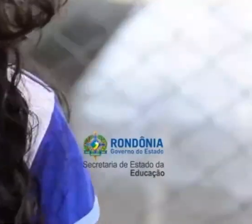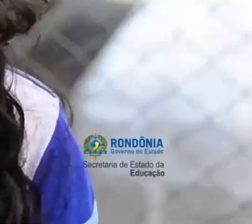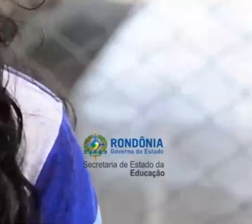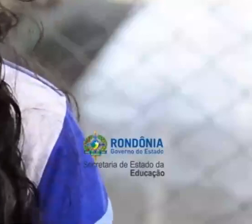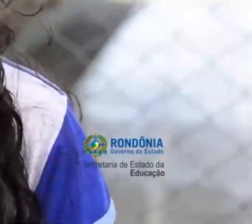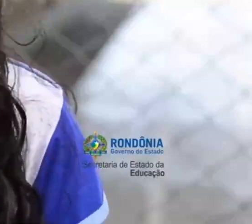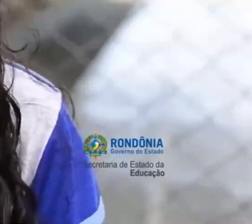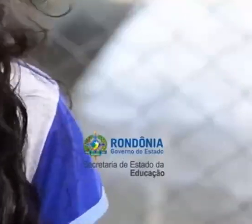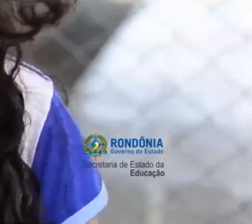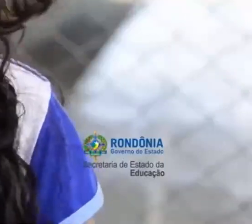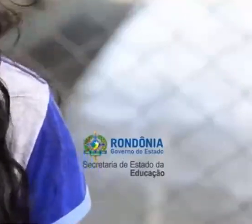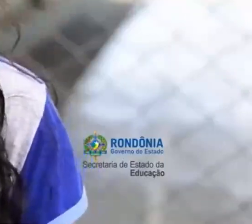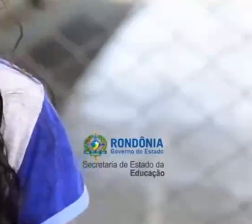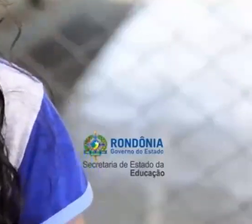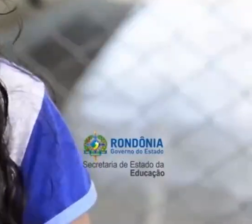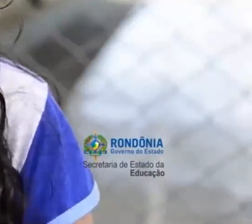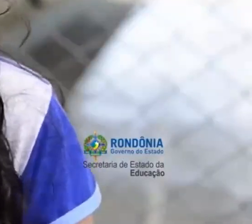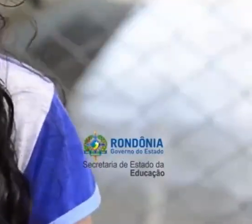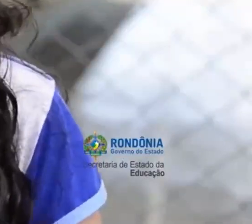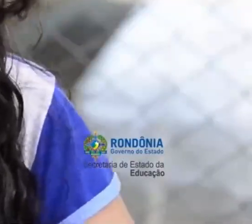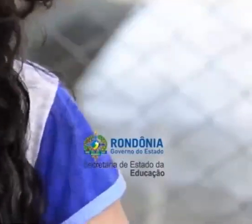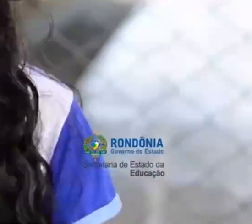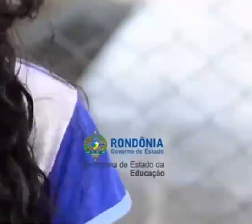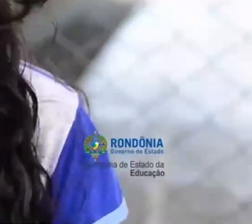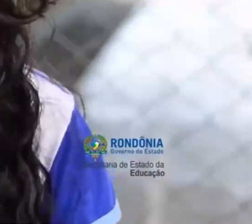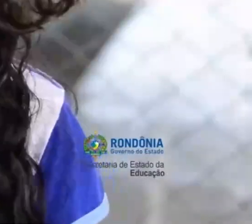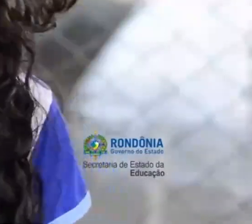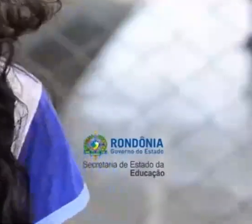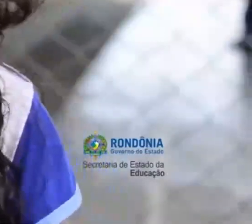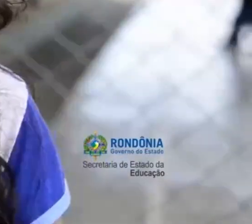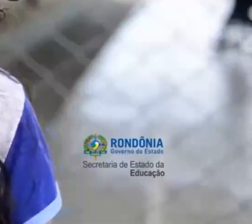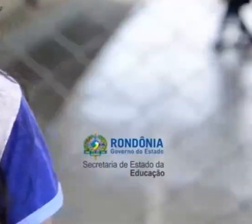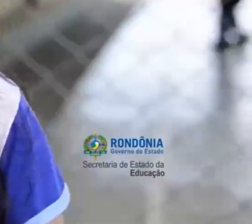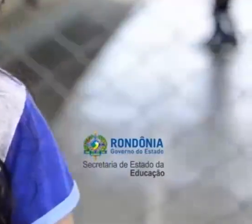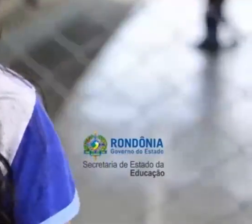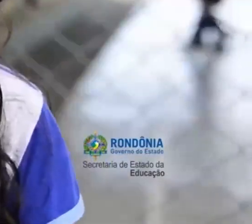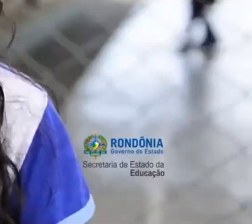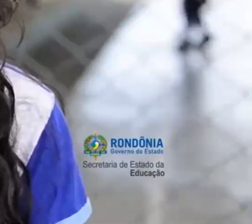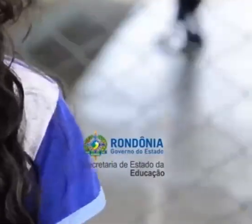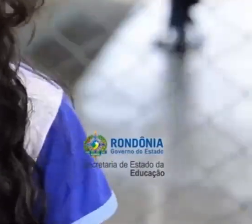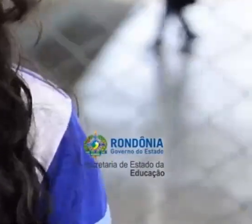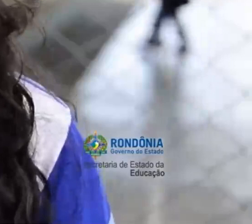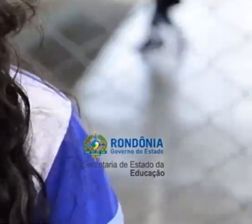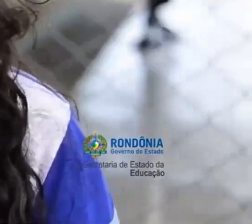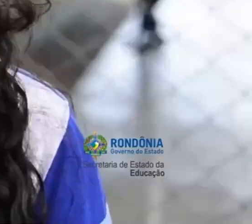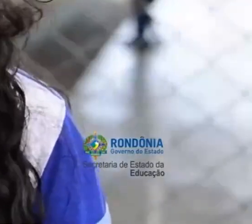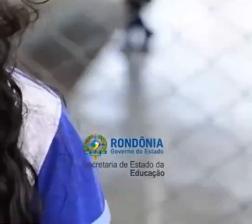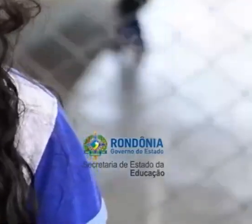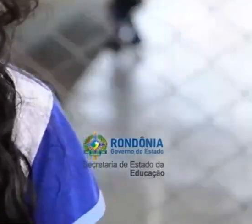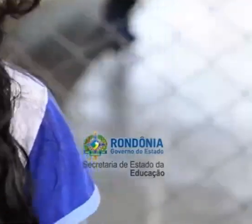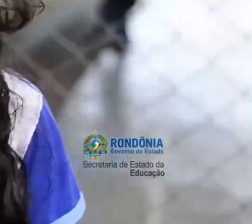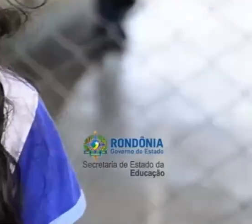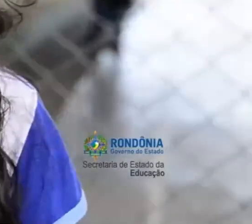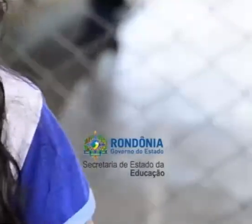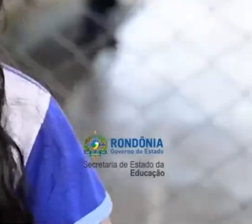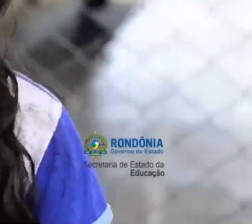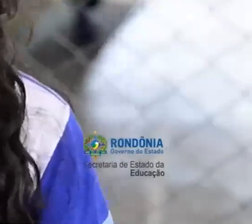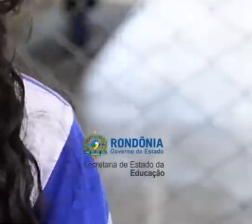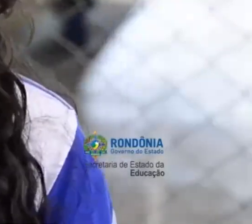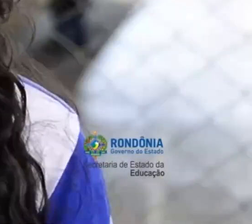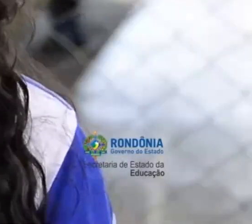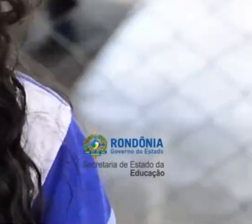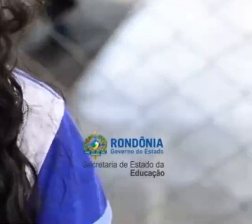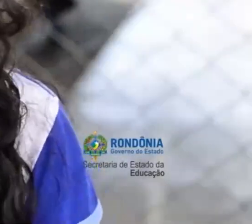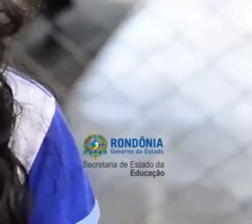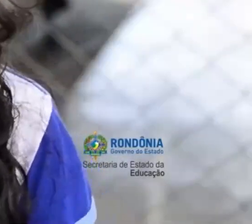foram os esportes que eu sempre tive presente, sempre tive muitos primos, não meninas, então o futebol sempre teve muito presente. Sempre joguei